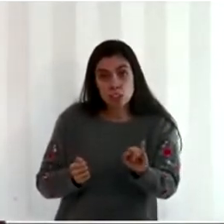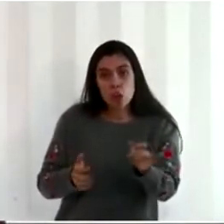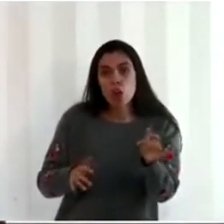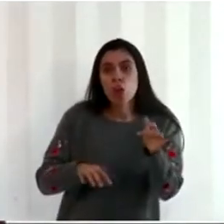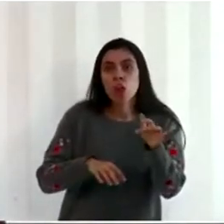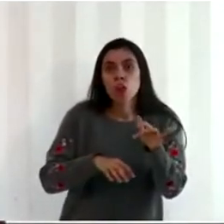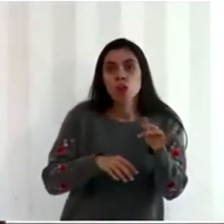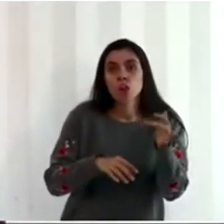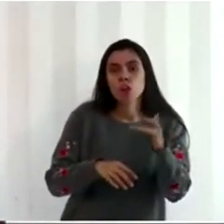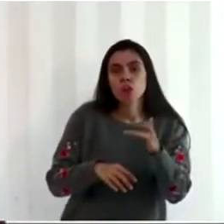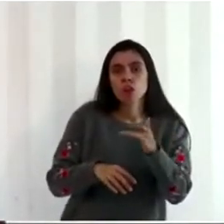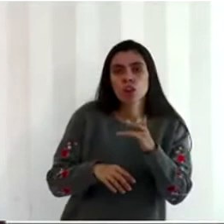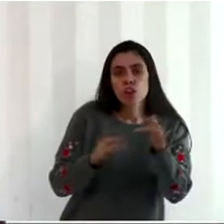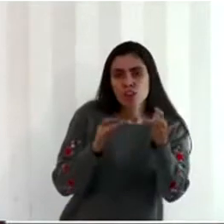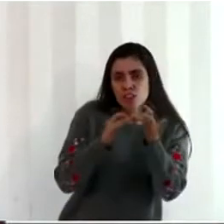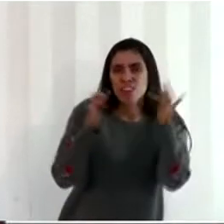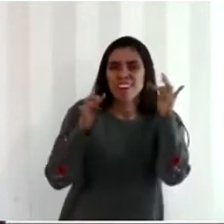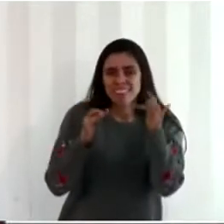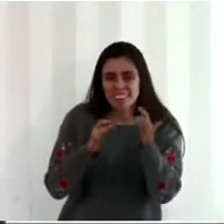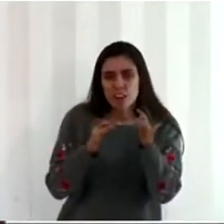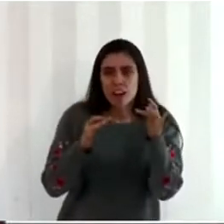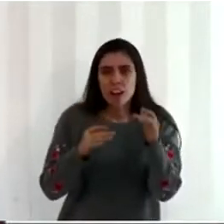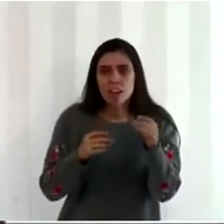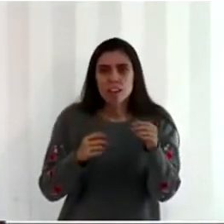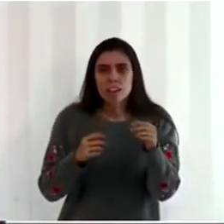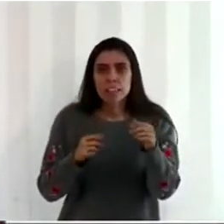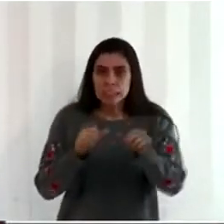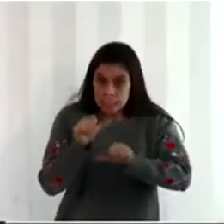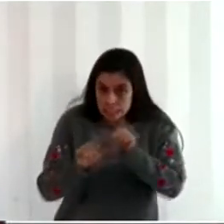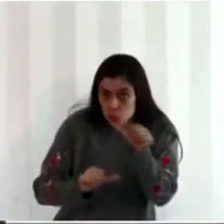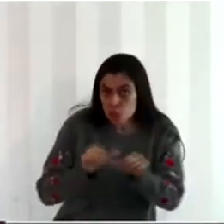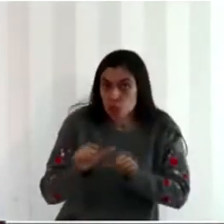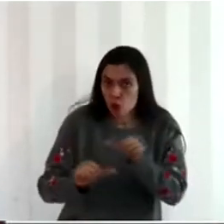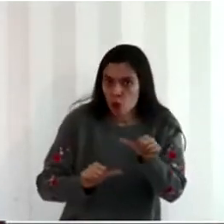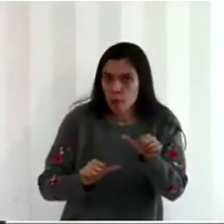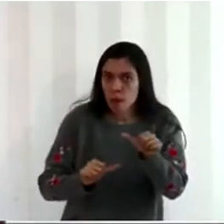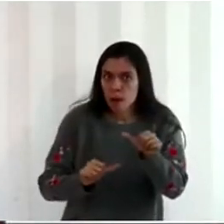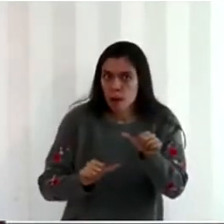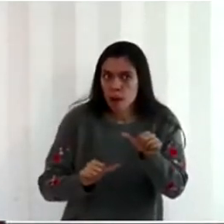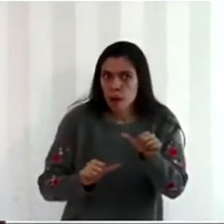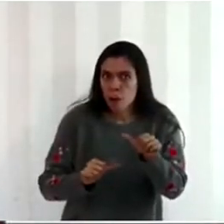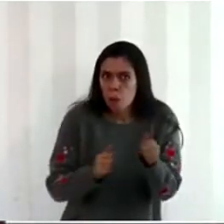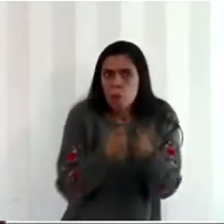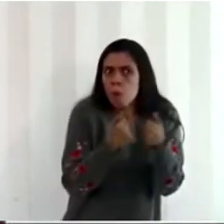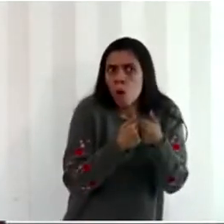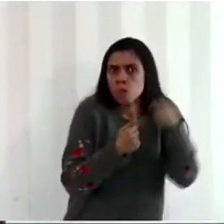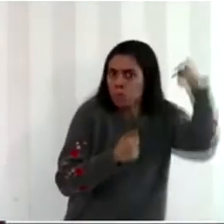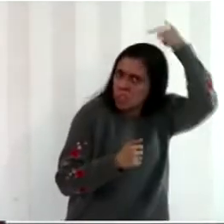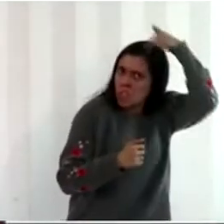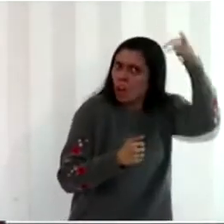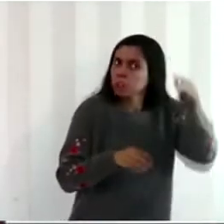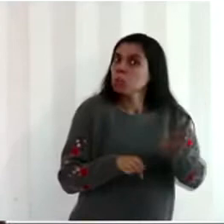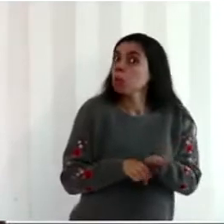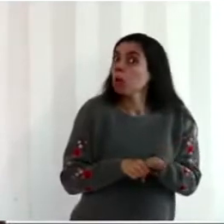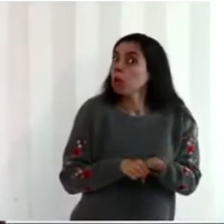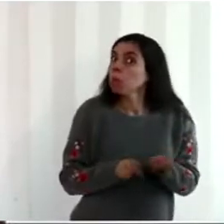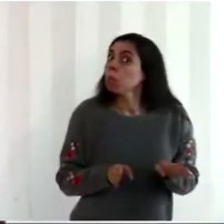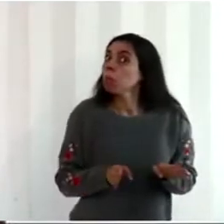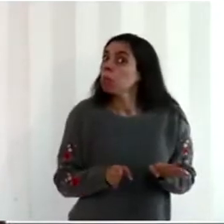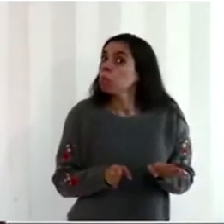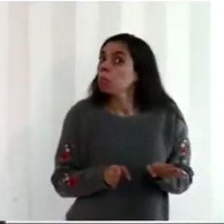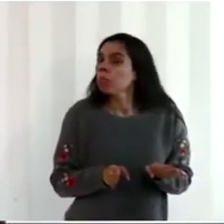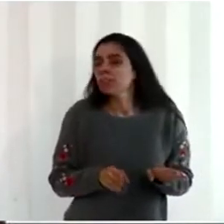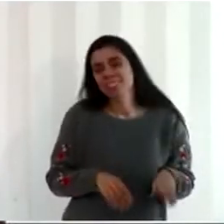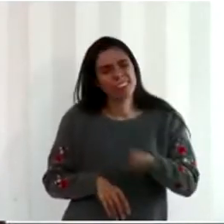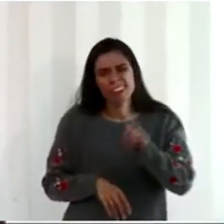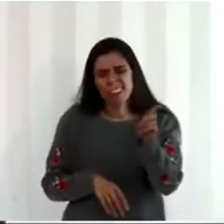ela não santifica o restante das coisas. Mas agora vem a segunda pergunta: e se alguém que tinha se